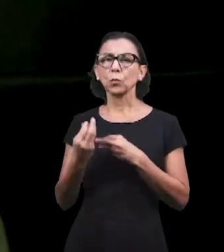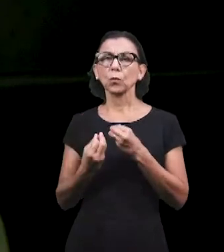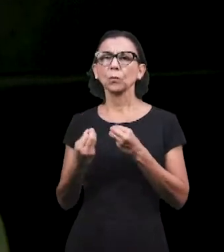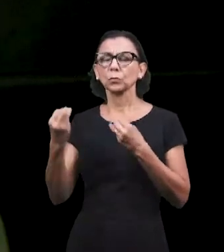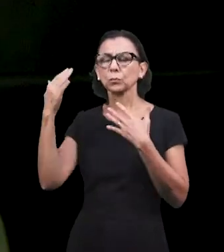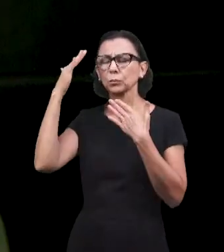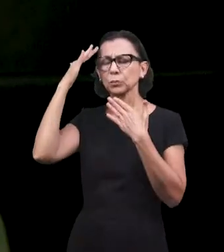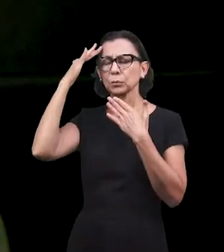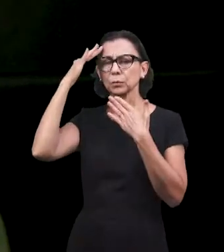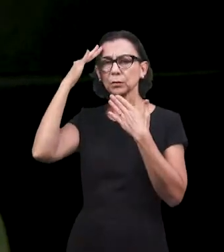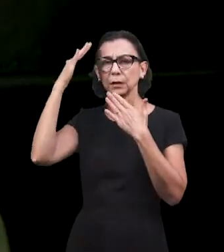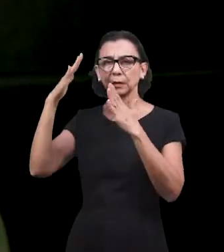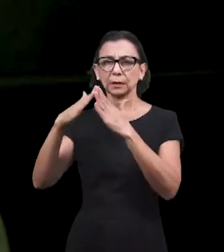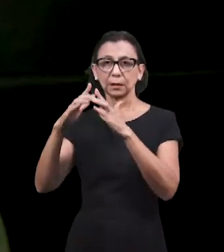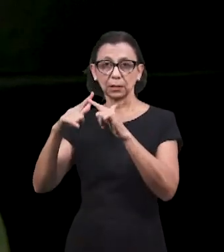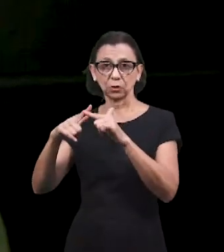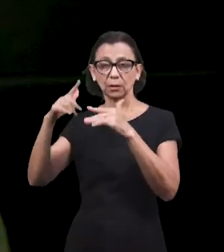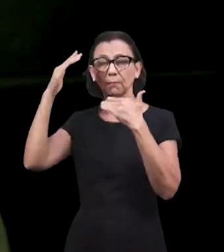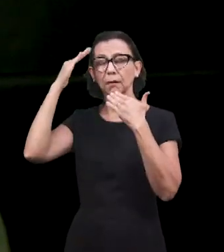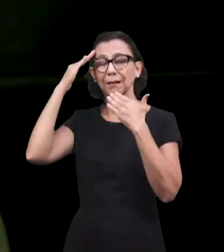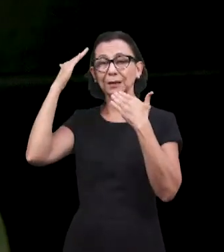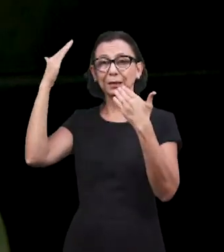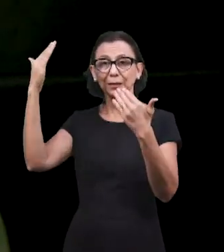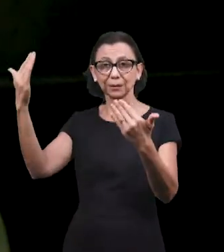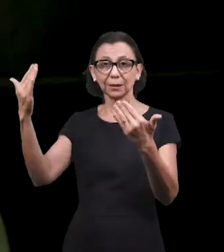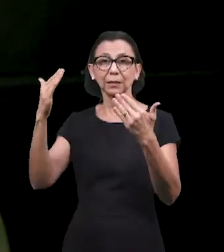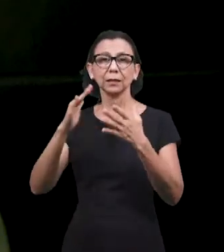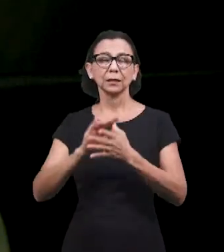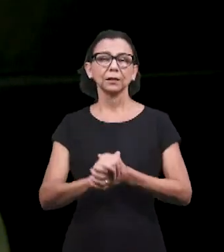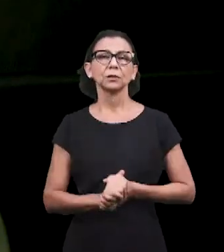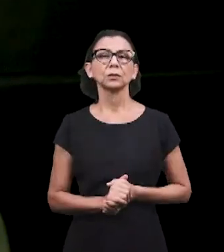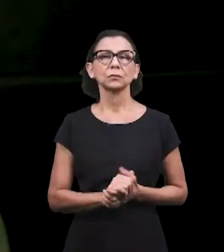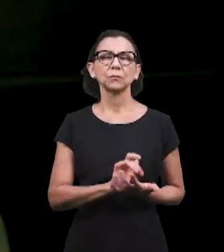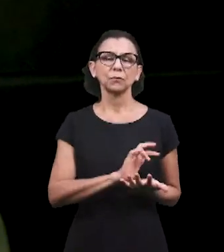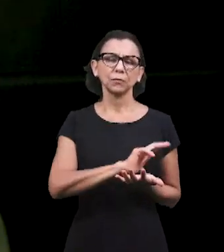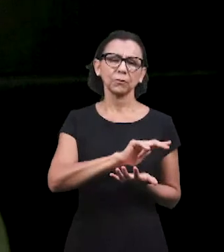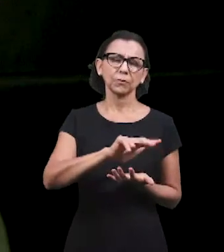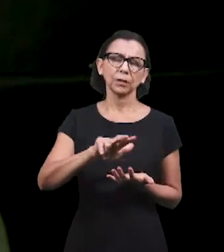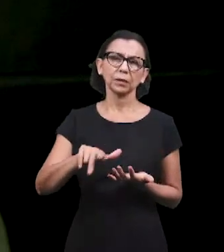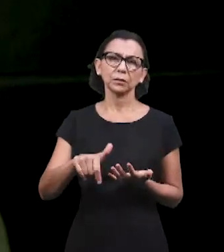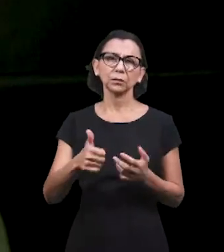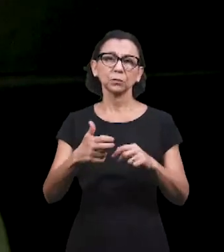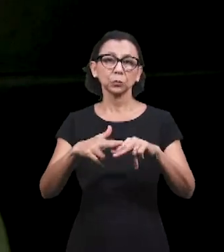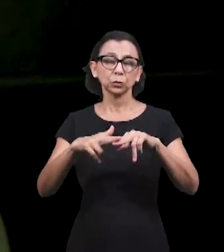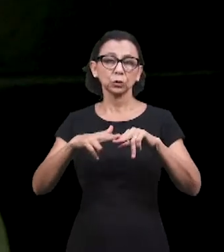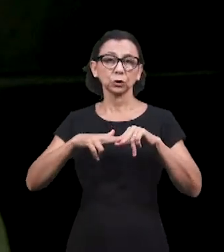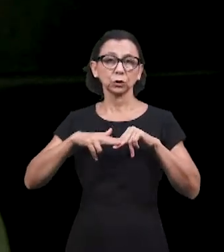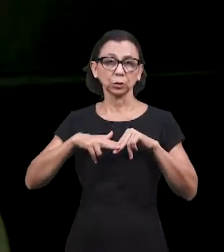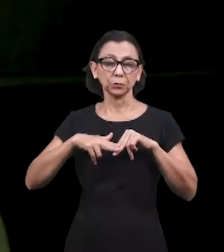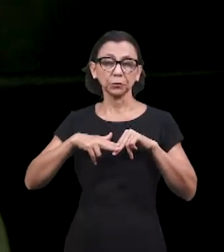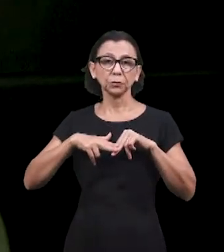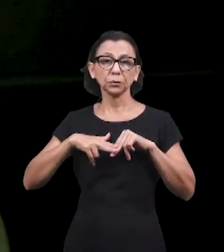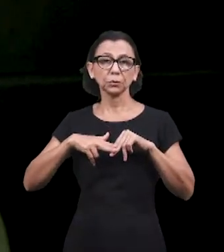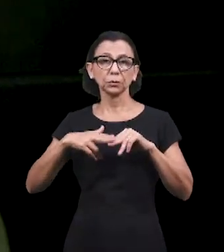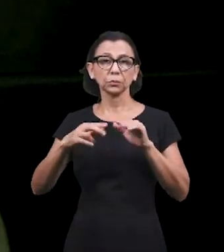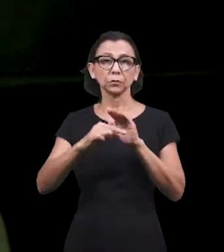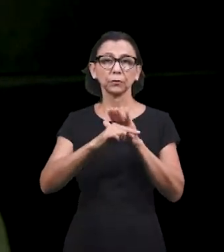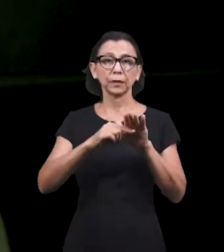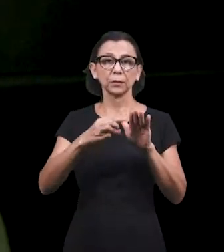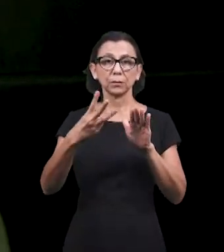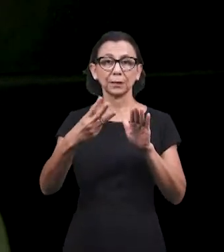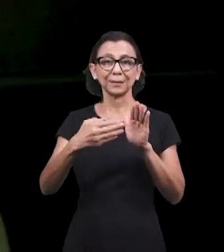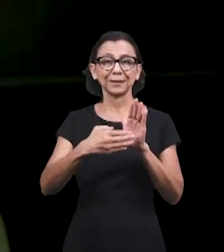a gratidão da igreja, diante dos motivos expostos, né? Os motivos expostos pelo Pai, do verso 3 a